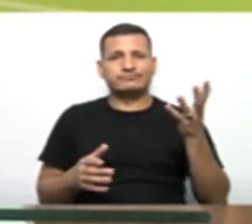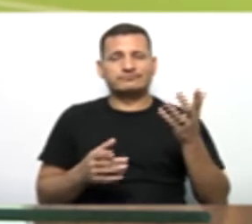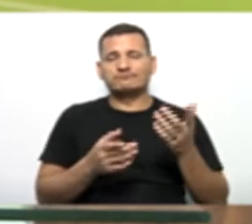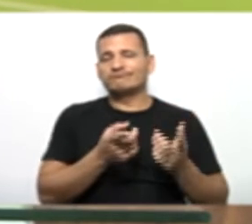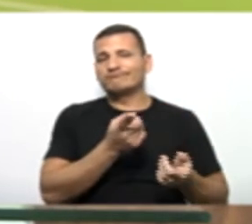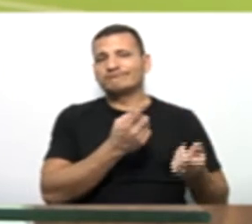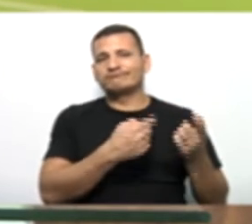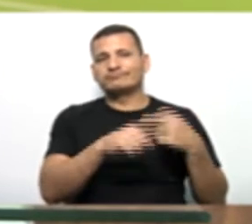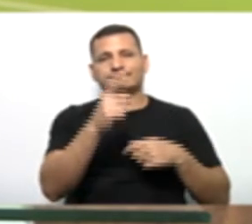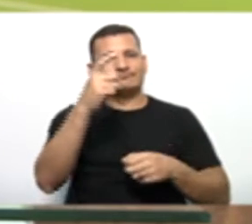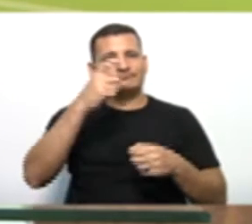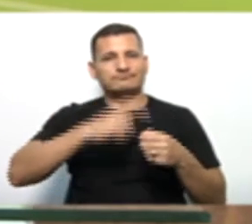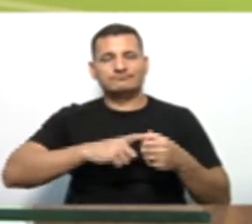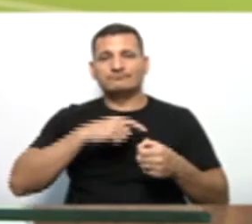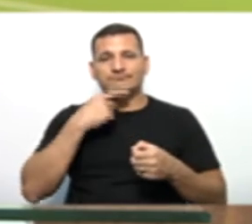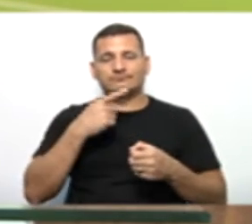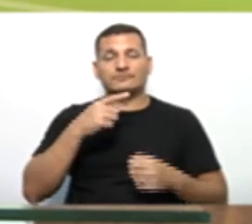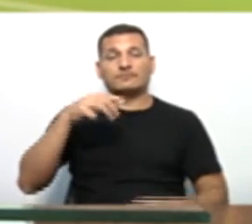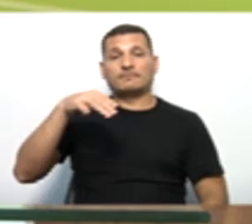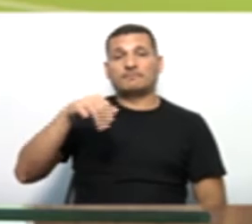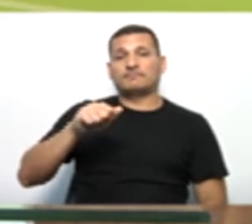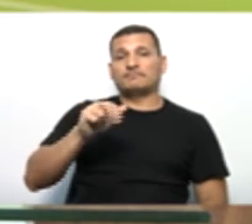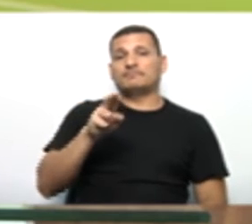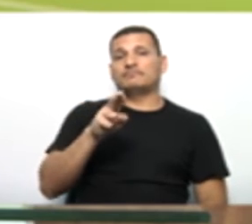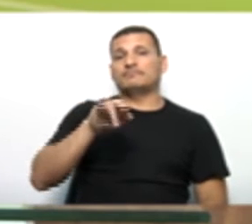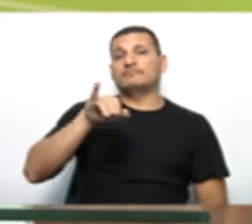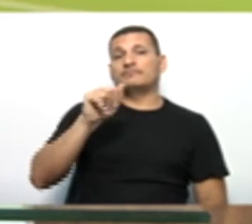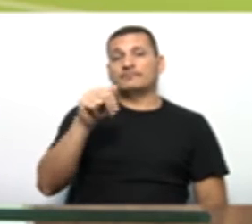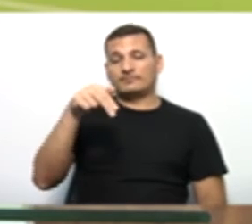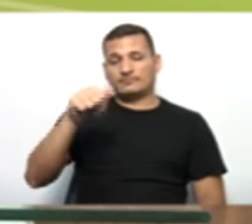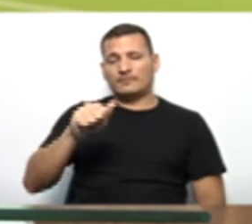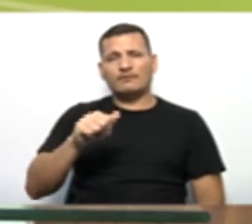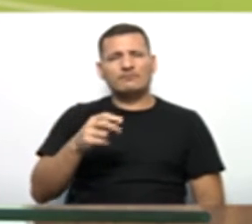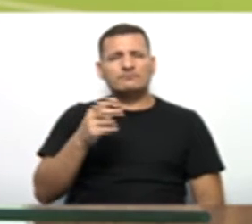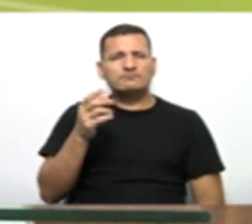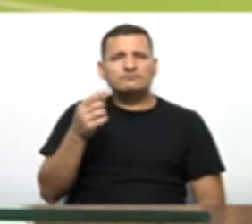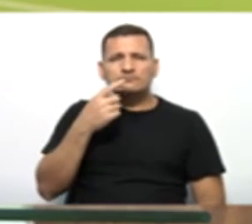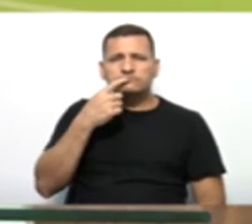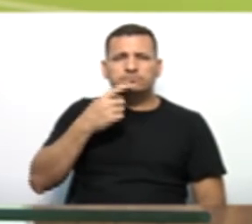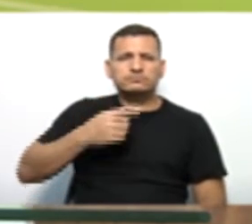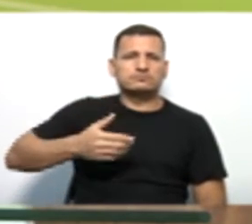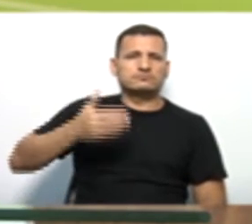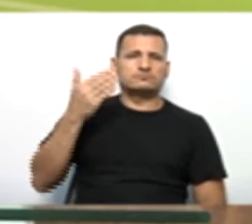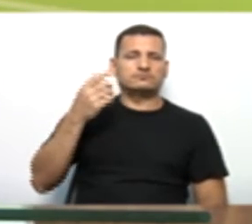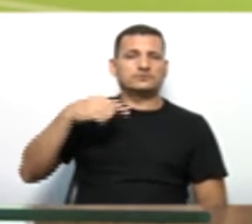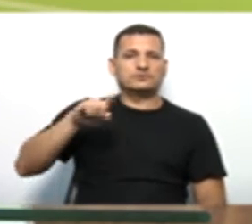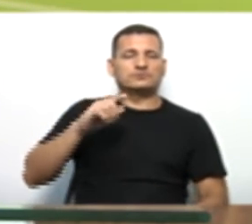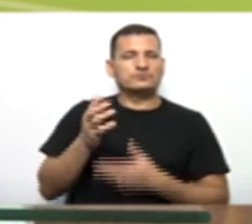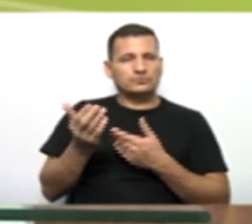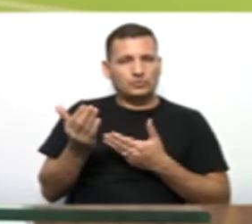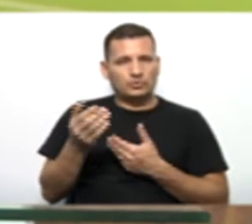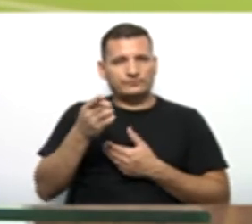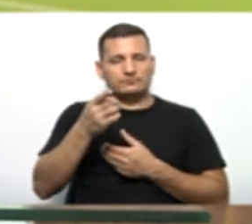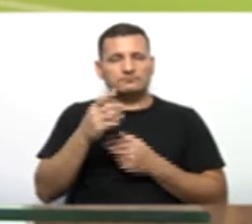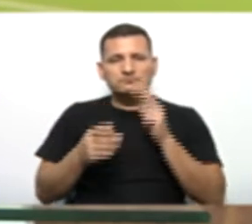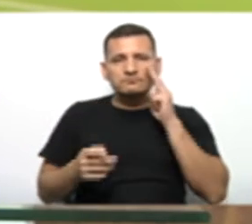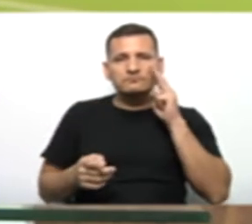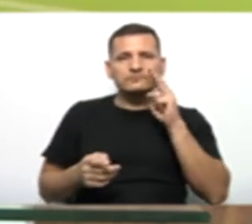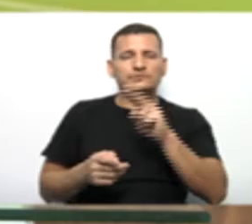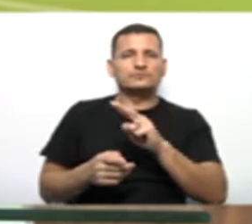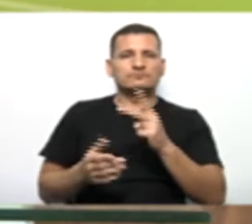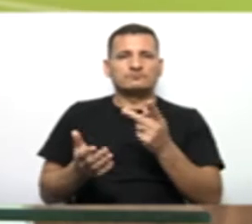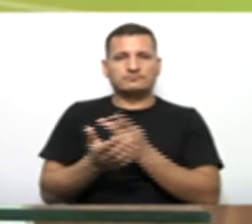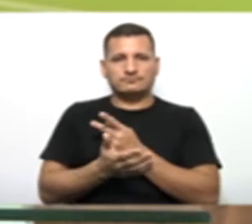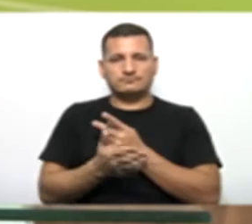irreversível. O dano de Mariana é muito mais recente, né? vocês que são jovens puderam acompanhar